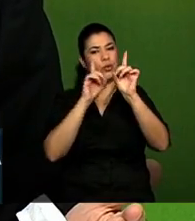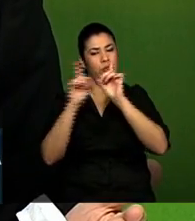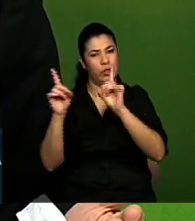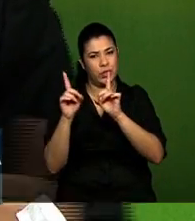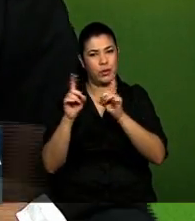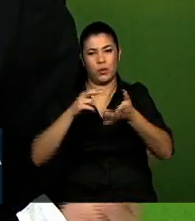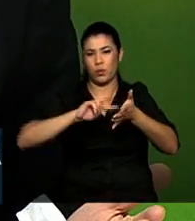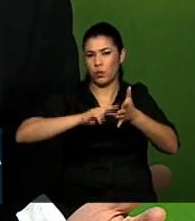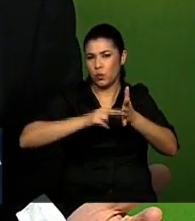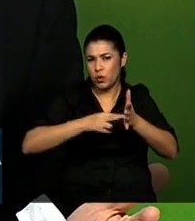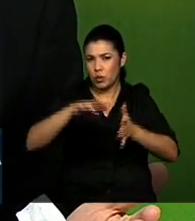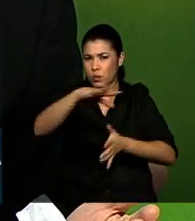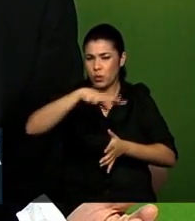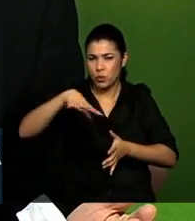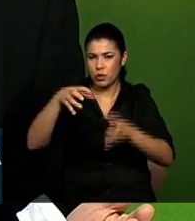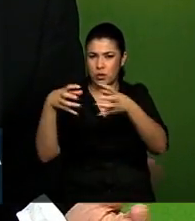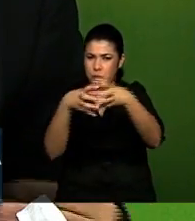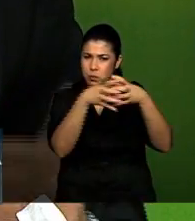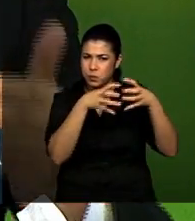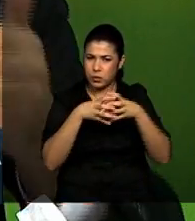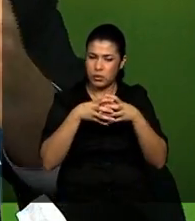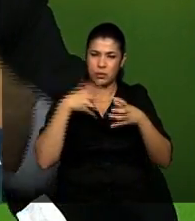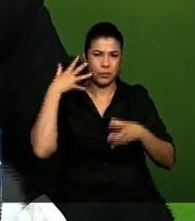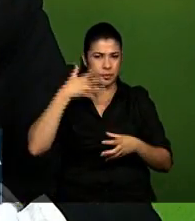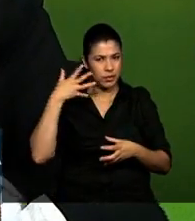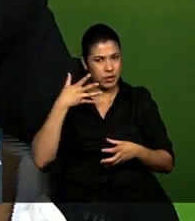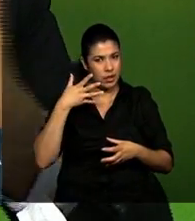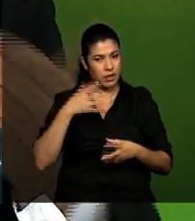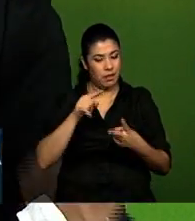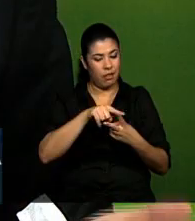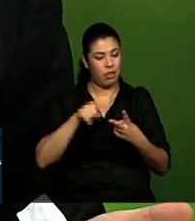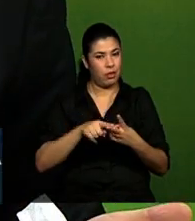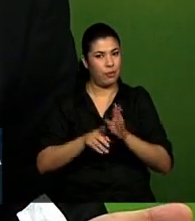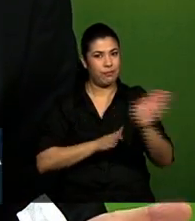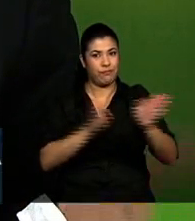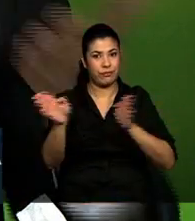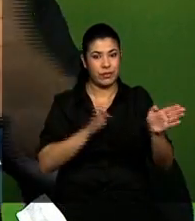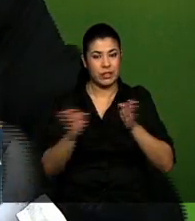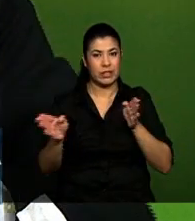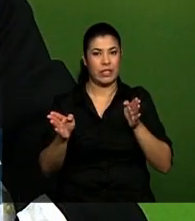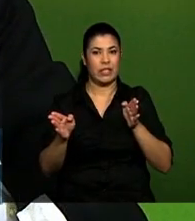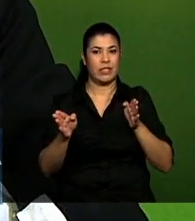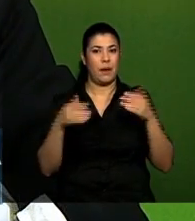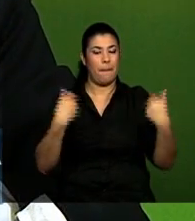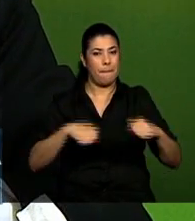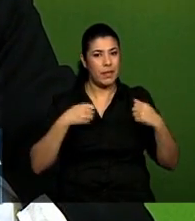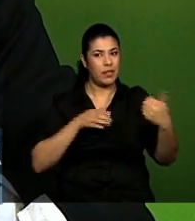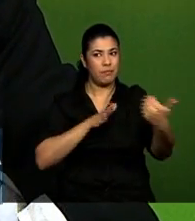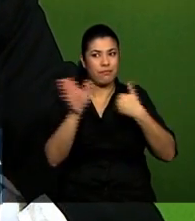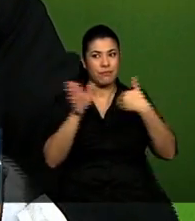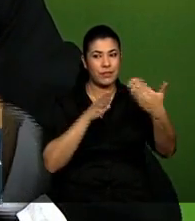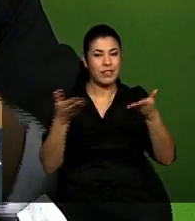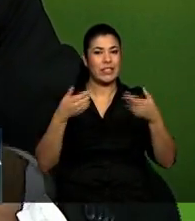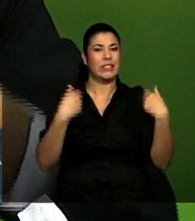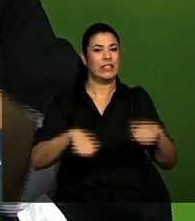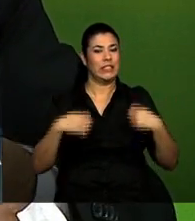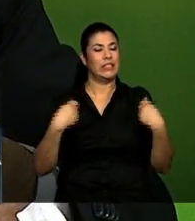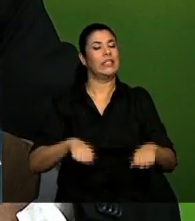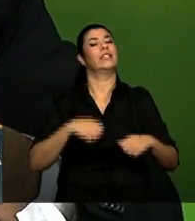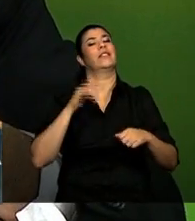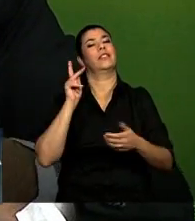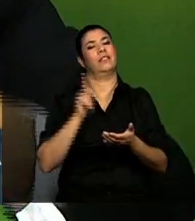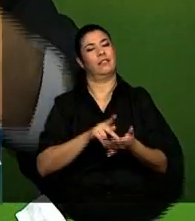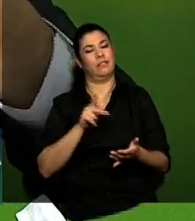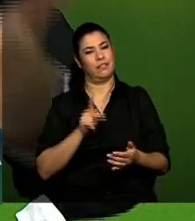abrimos é um diálogo de duas mãos nós estamos convencidos da qualidade das medidas da Necessidade das medidas mas estamos